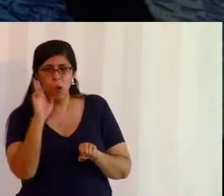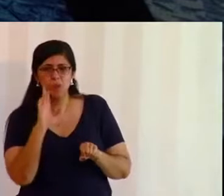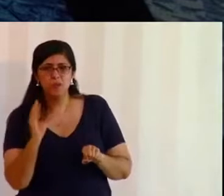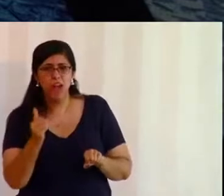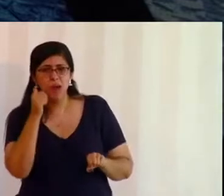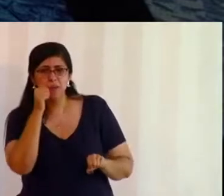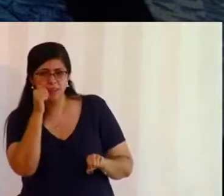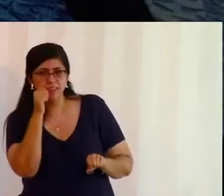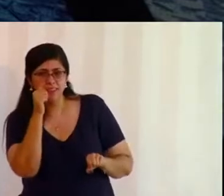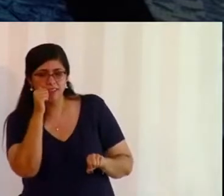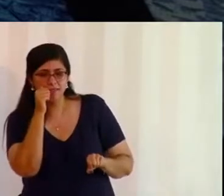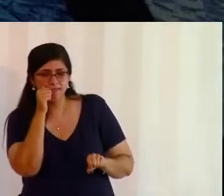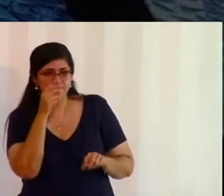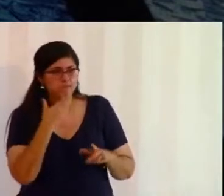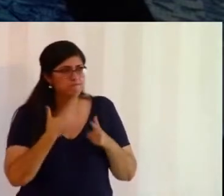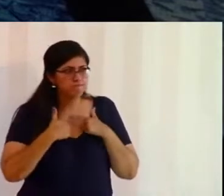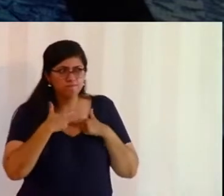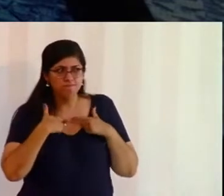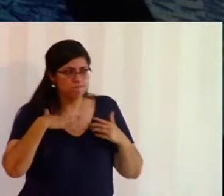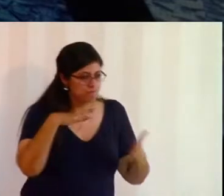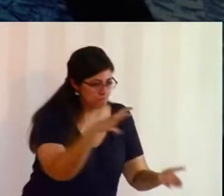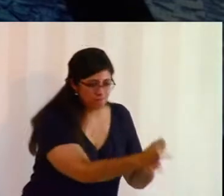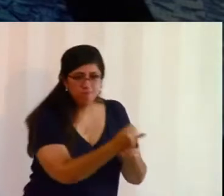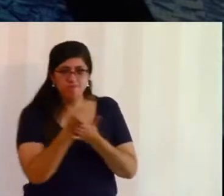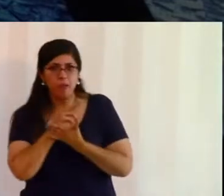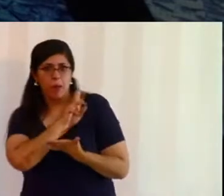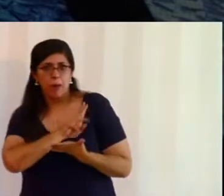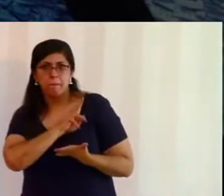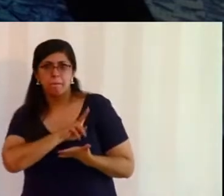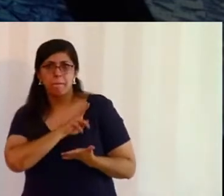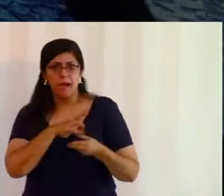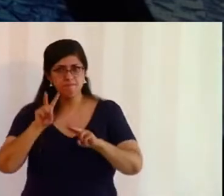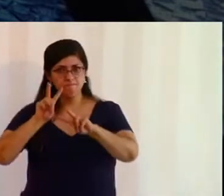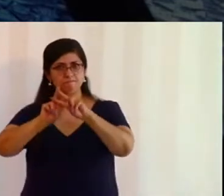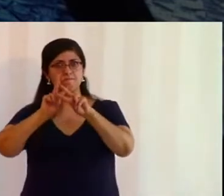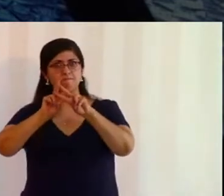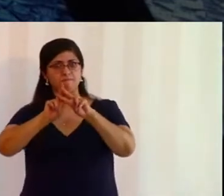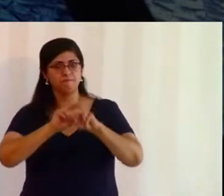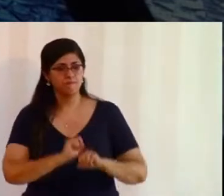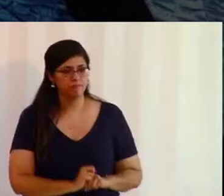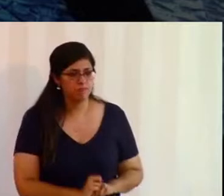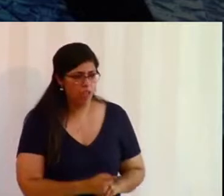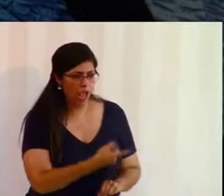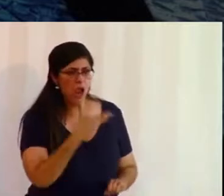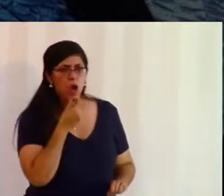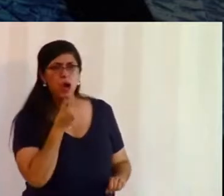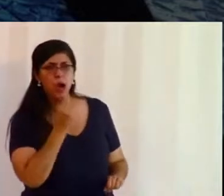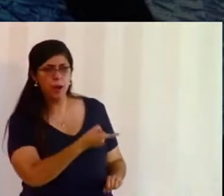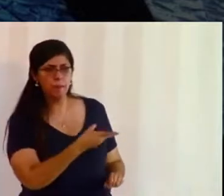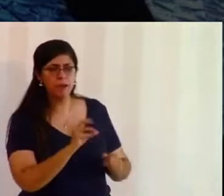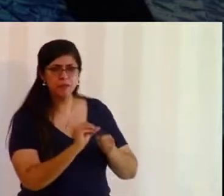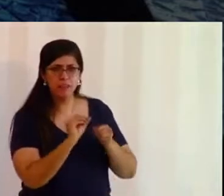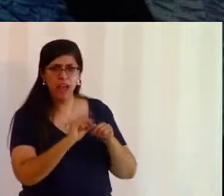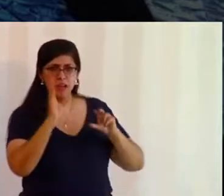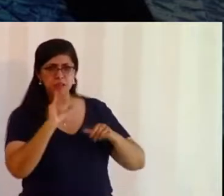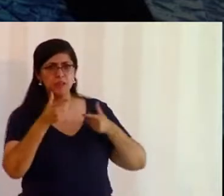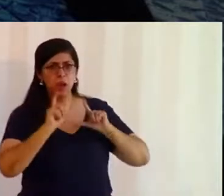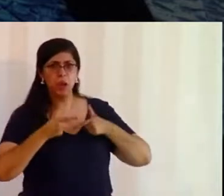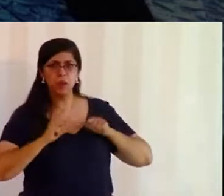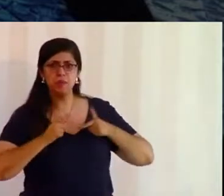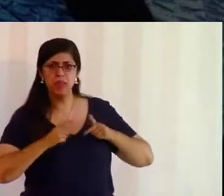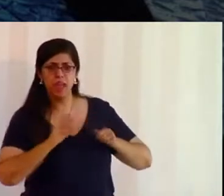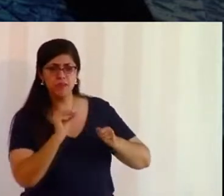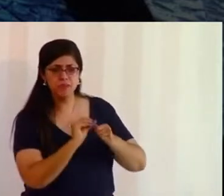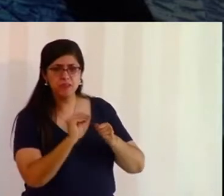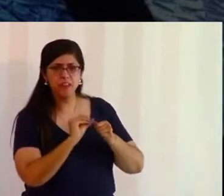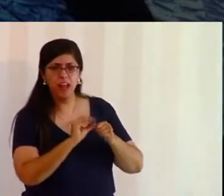à presença das autoridades, e levando-os aos pretores, disseram: estes homens, sendo judeus, perturbam a